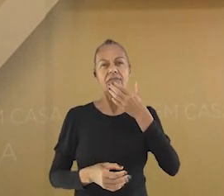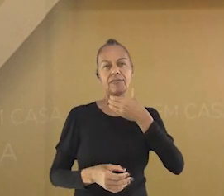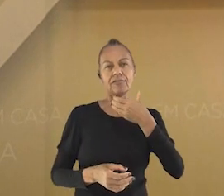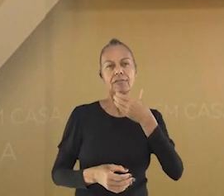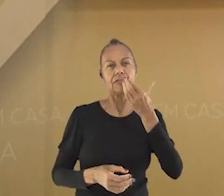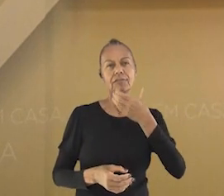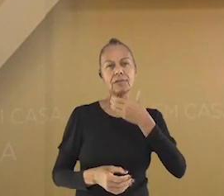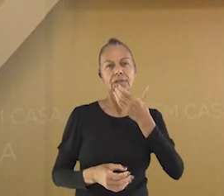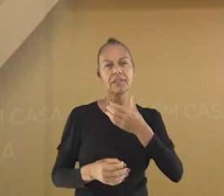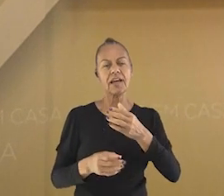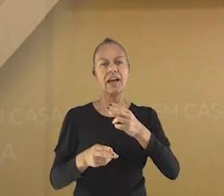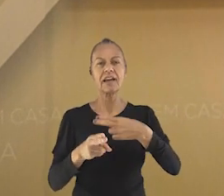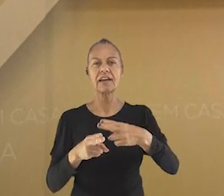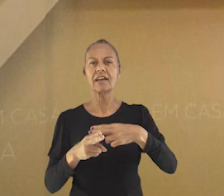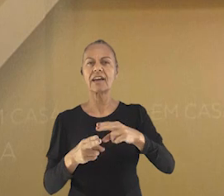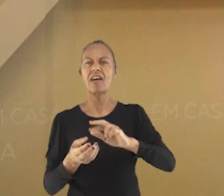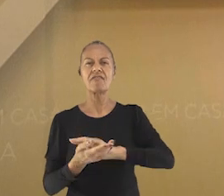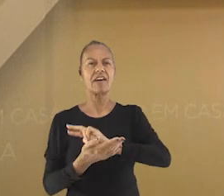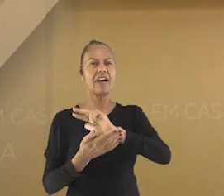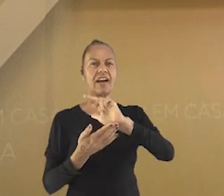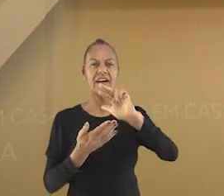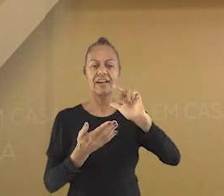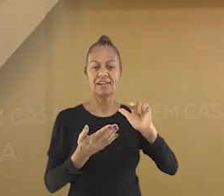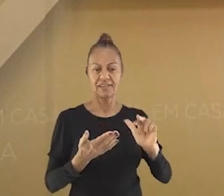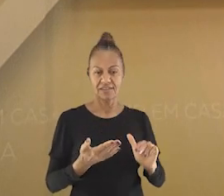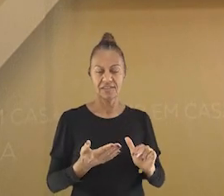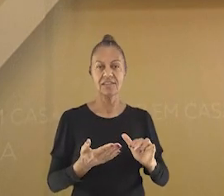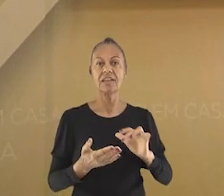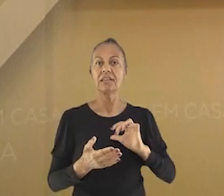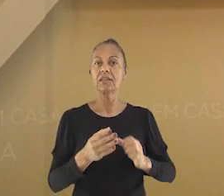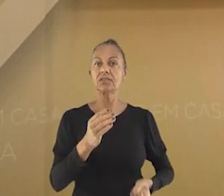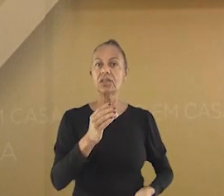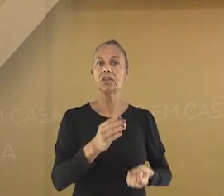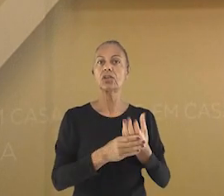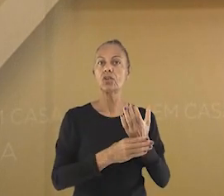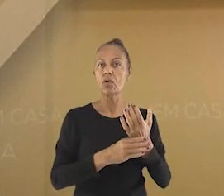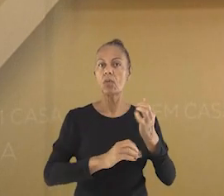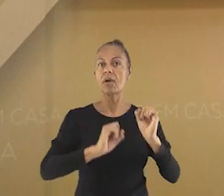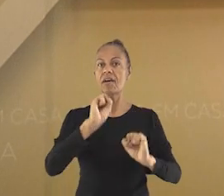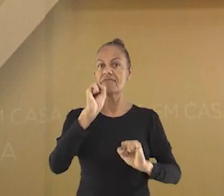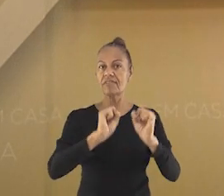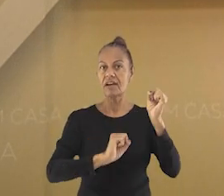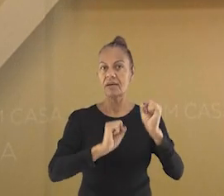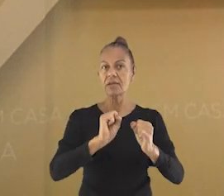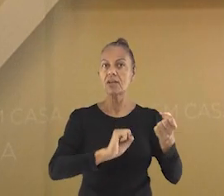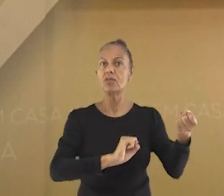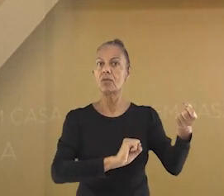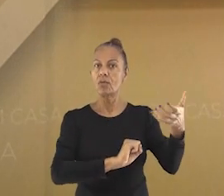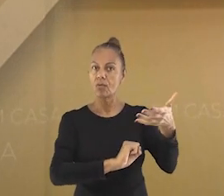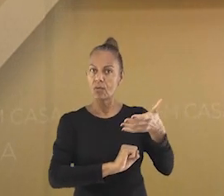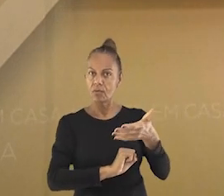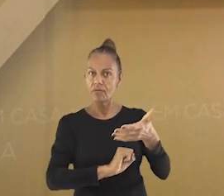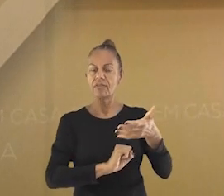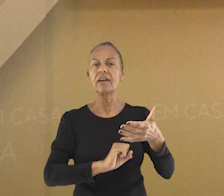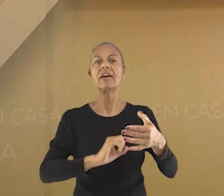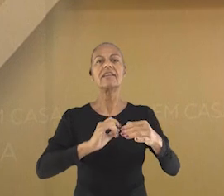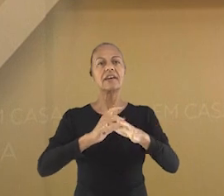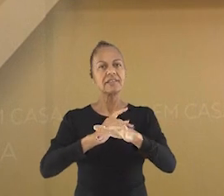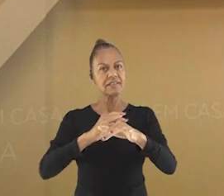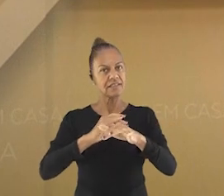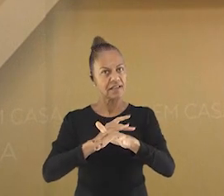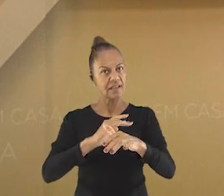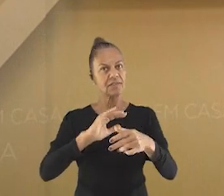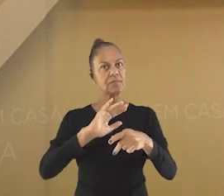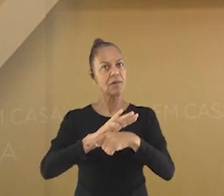cacau. A empresa inaugurou em setembro de 2021 uma nova fábrica no mesmo município